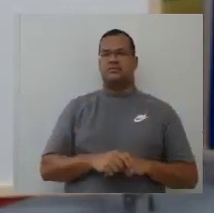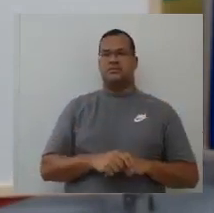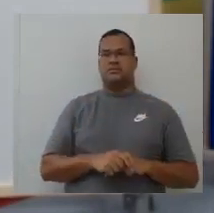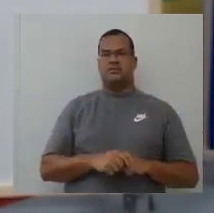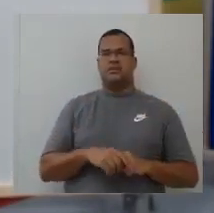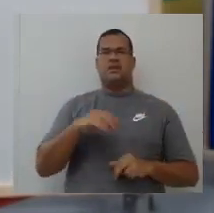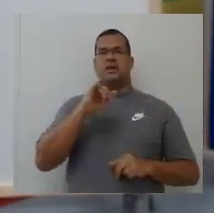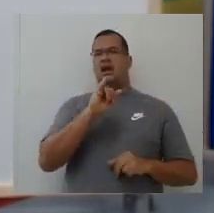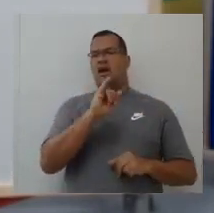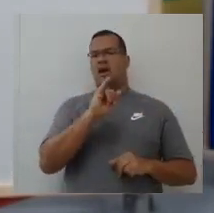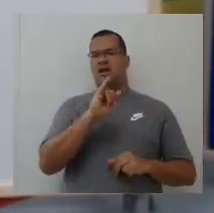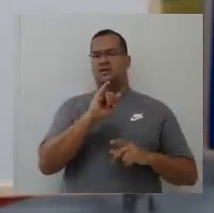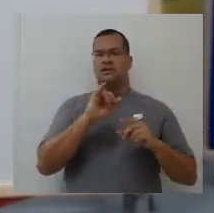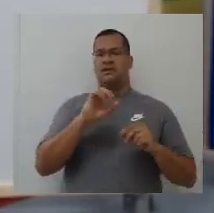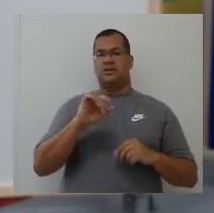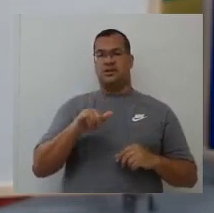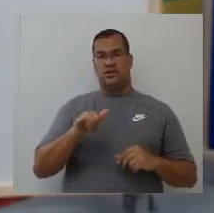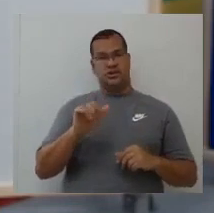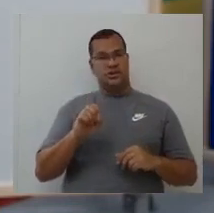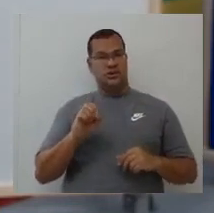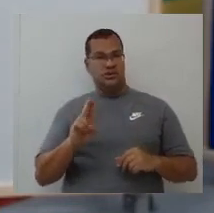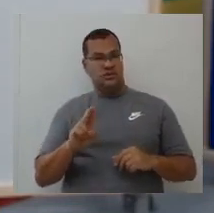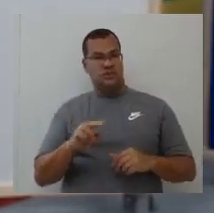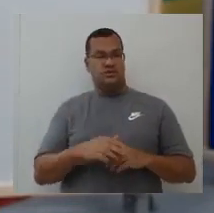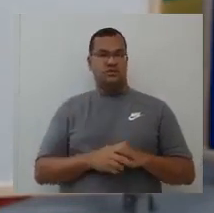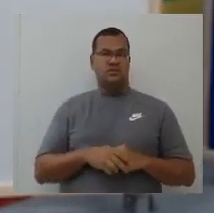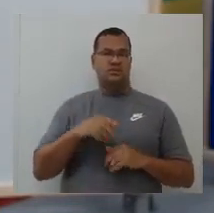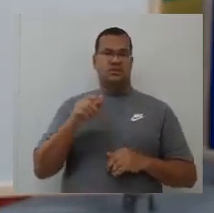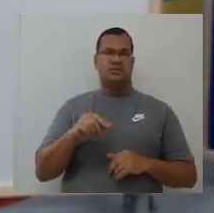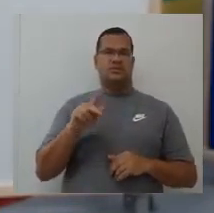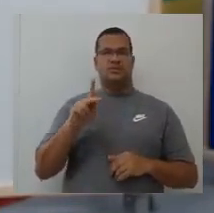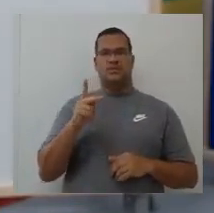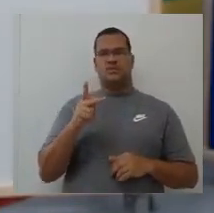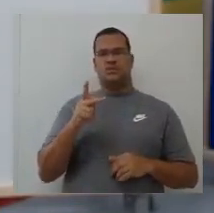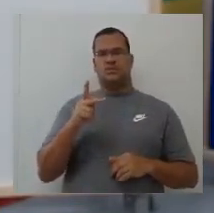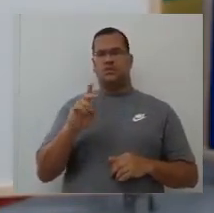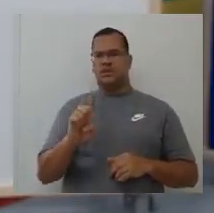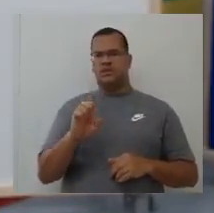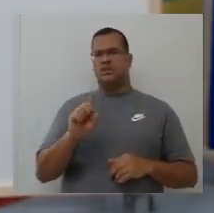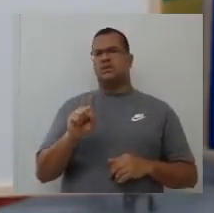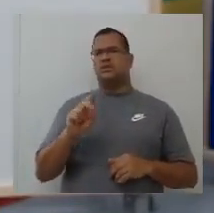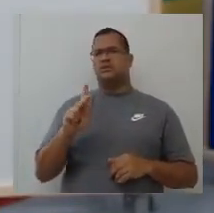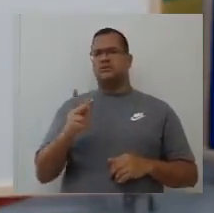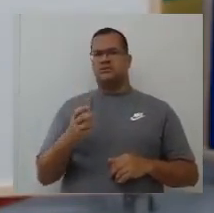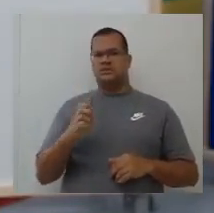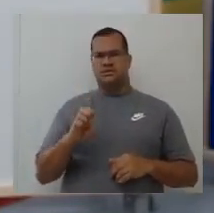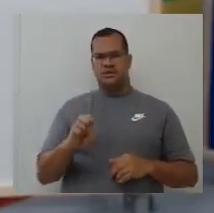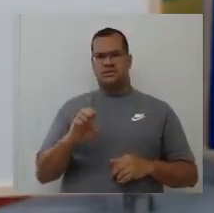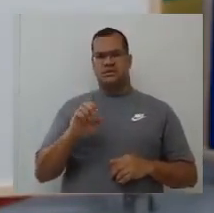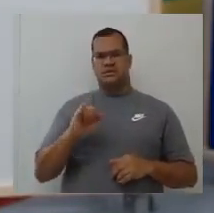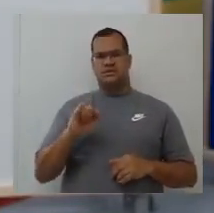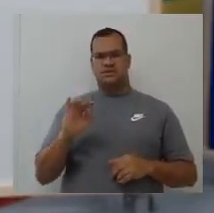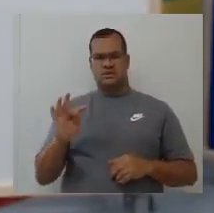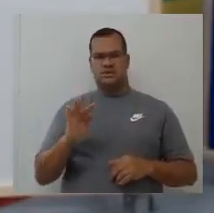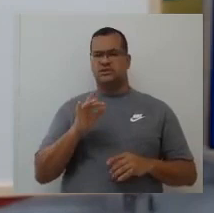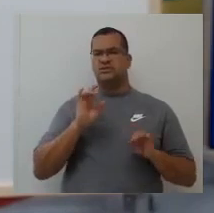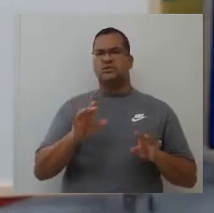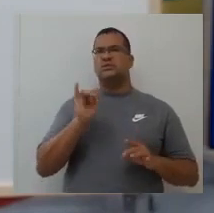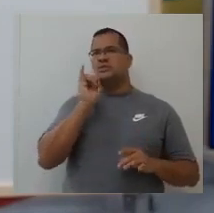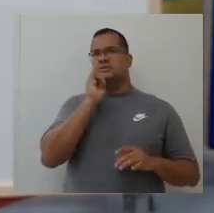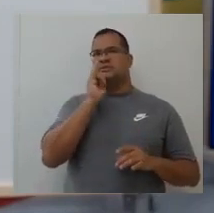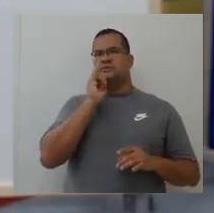o you, e vou colocar a problemática, né? O nosso vida louca, o he, o she e o it. só como